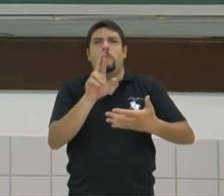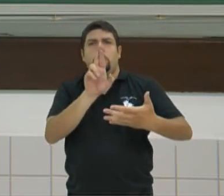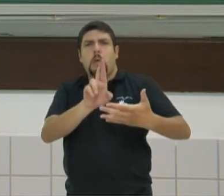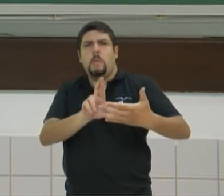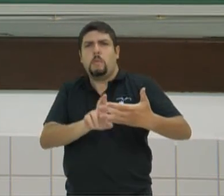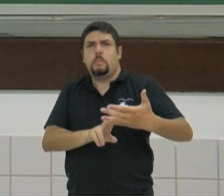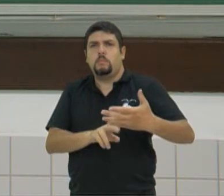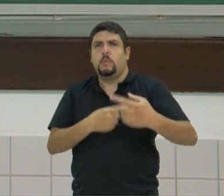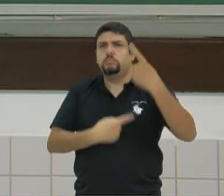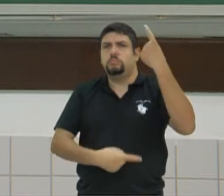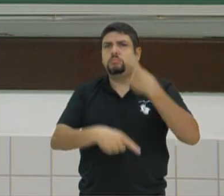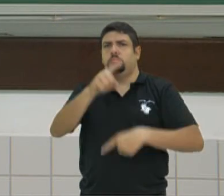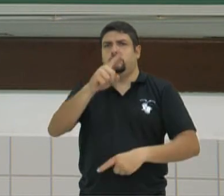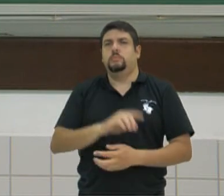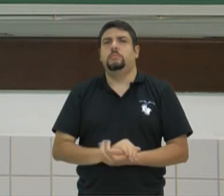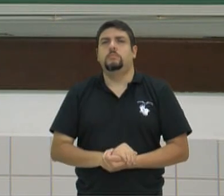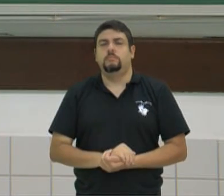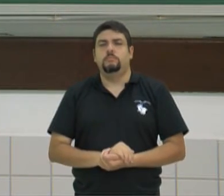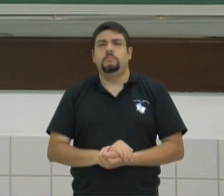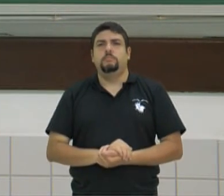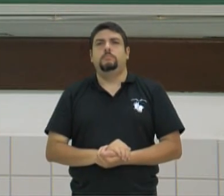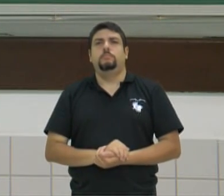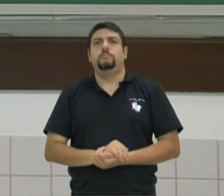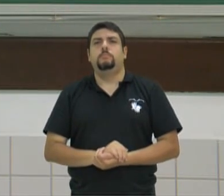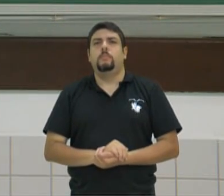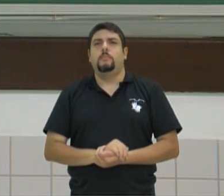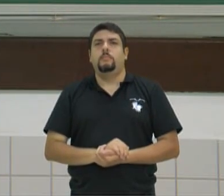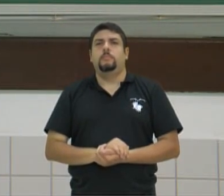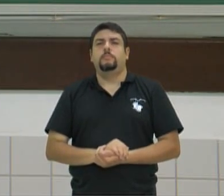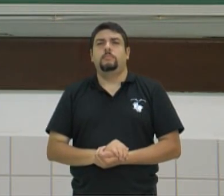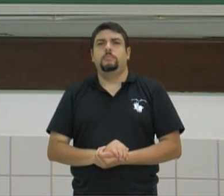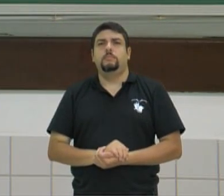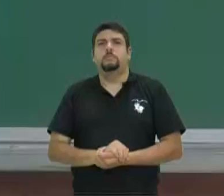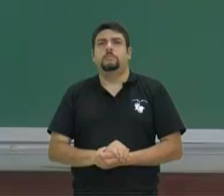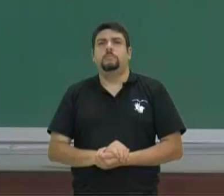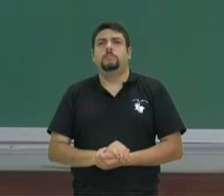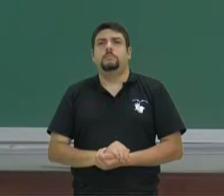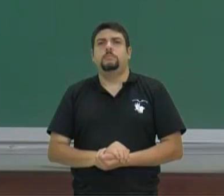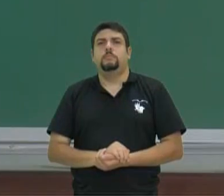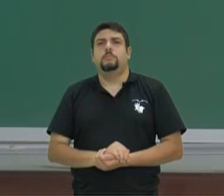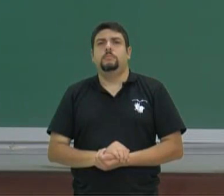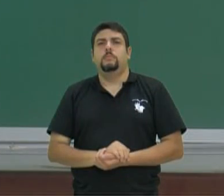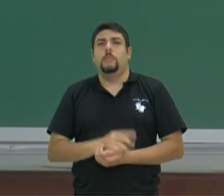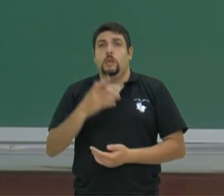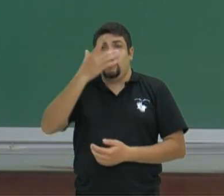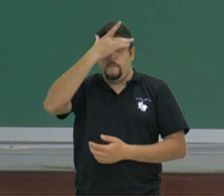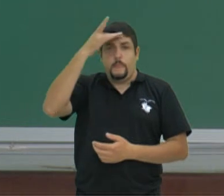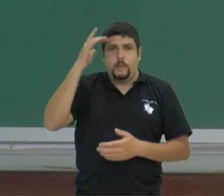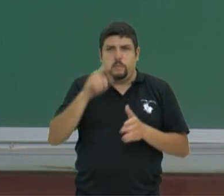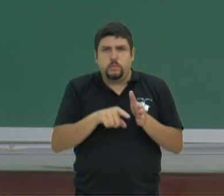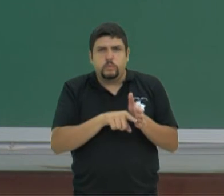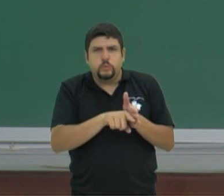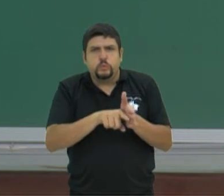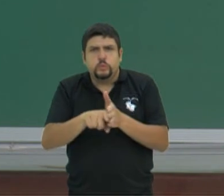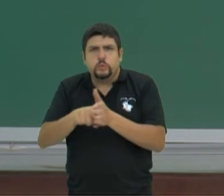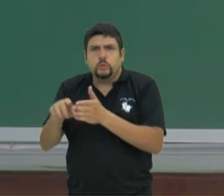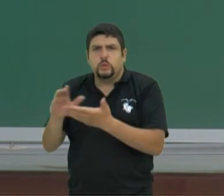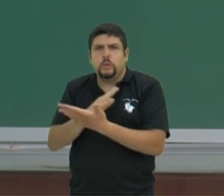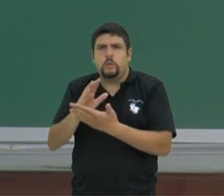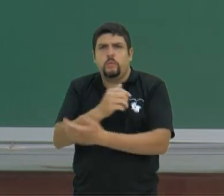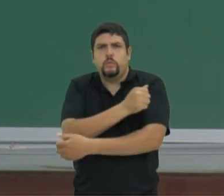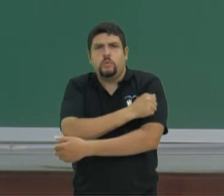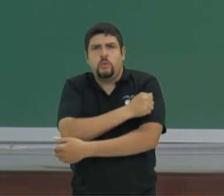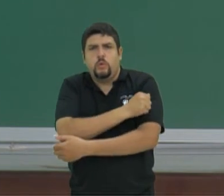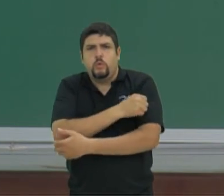bom? Então, leve isso bastante a sério. Vamos olhar aqui a questão de volta. Ó, uma pessoa fazendo uma pesquisa com alguns alunos de um curso, coletou